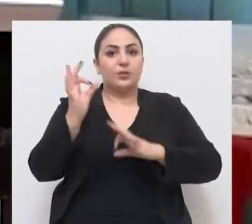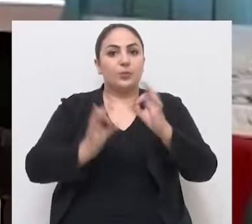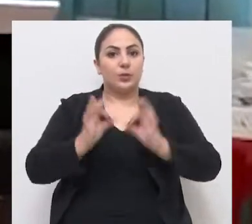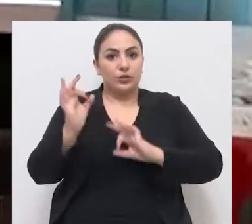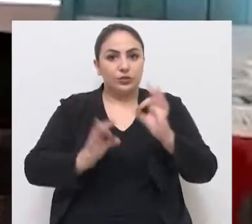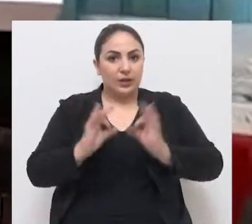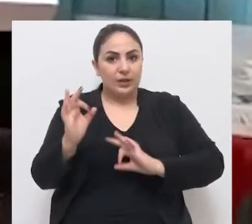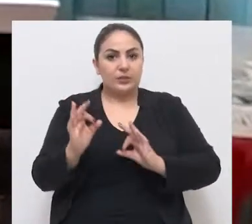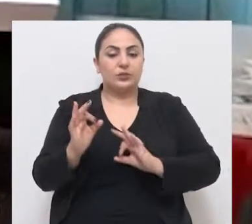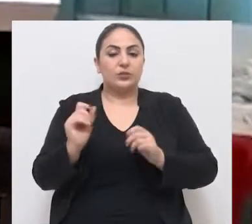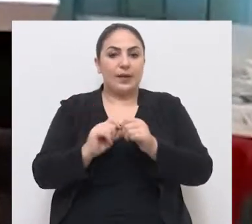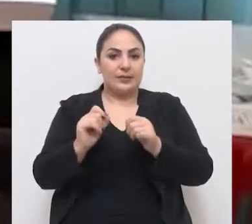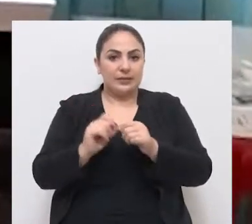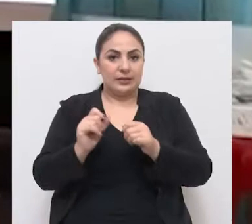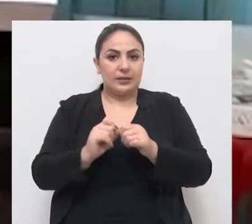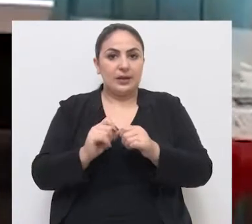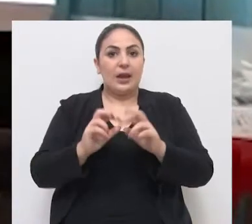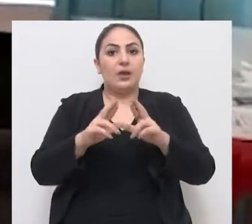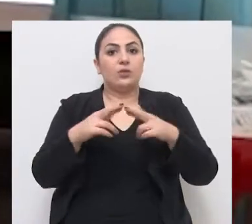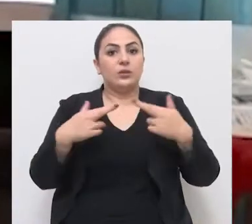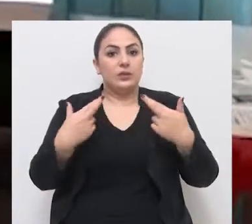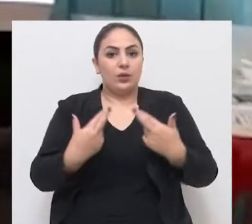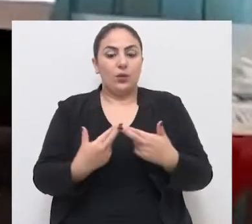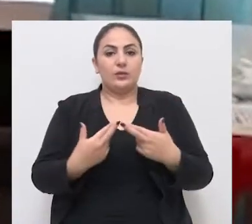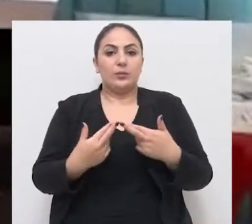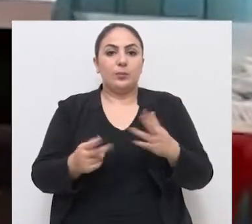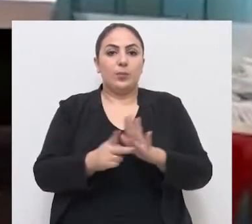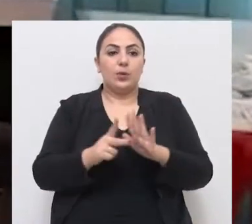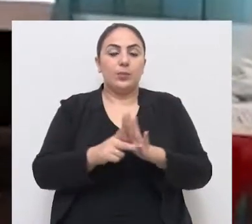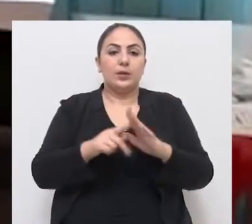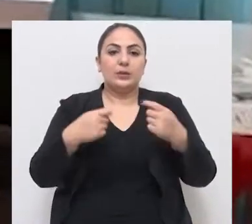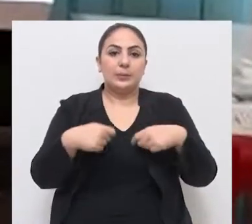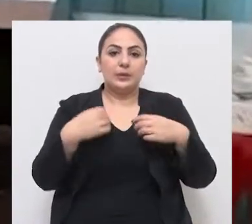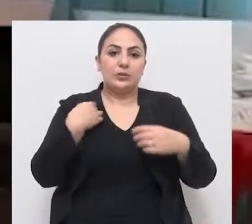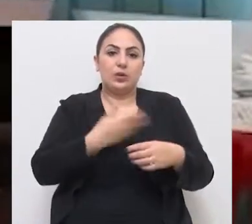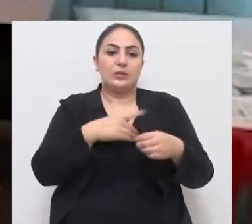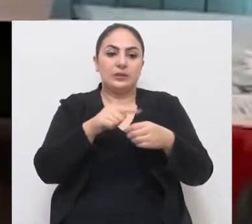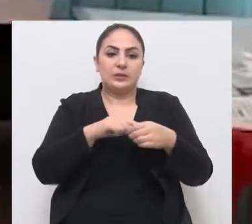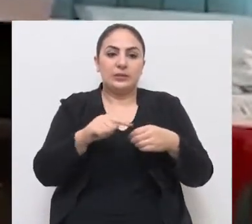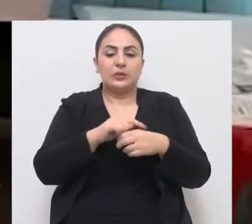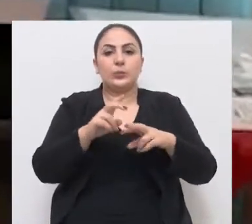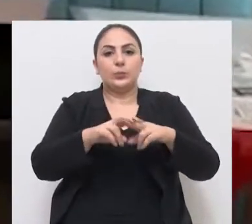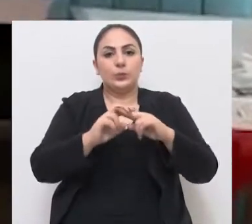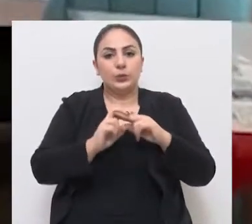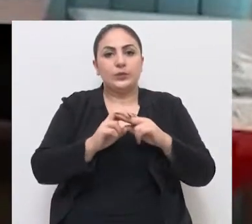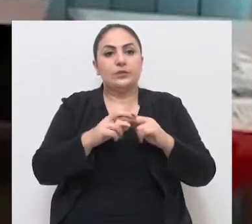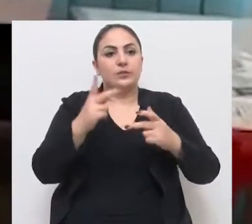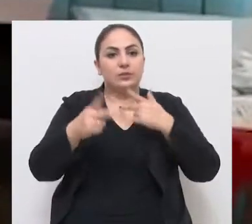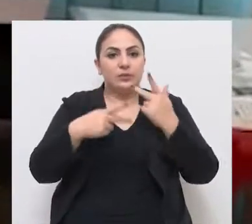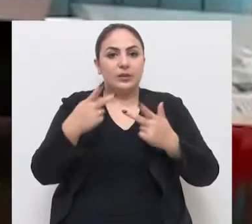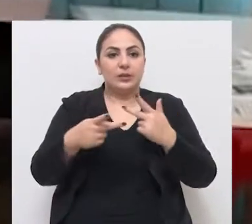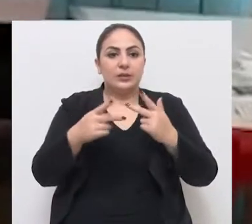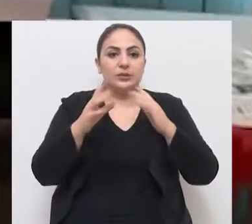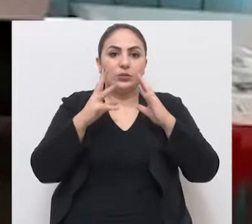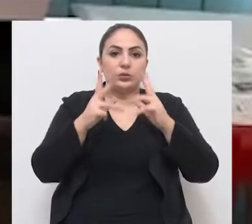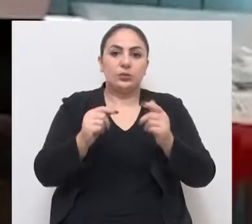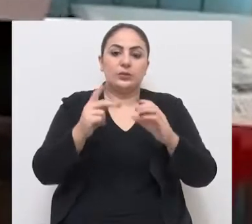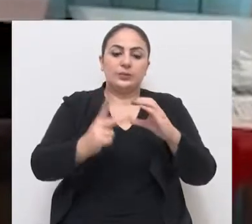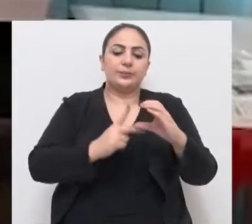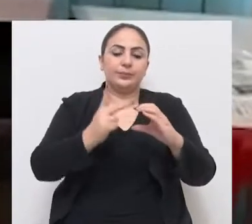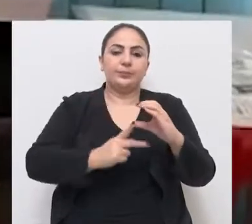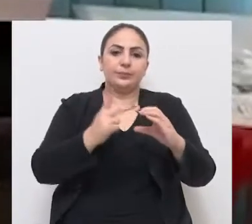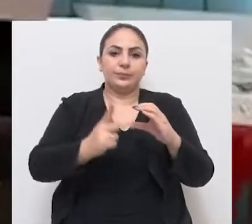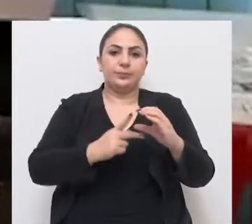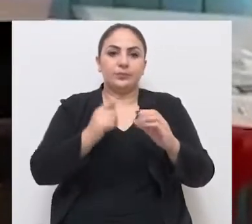os projetos, reuniões das demandas da nossa cidade. Então, desejar a nossa Câmara